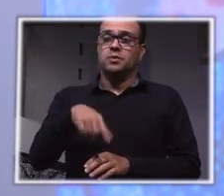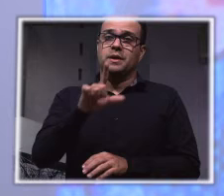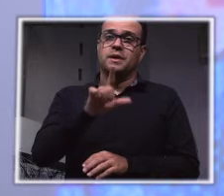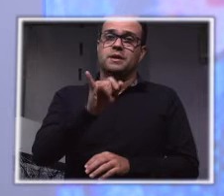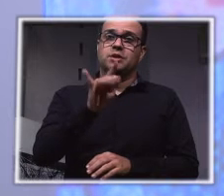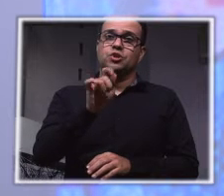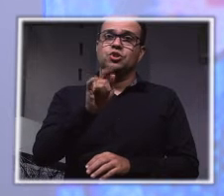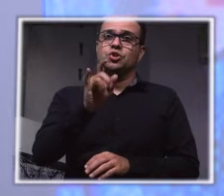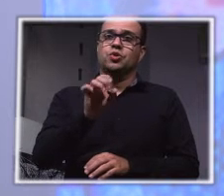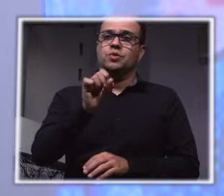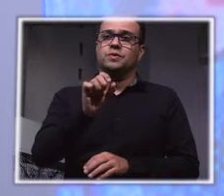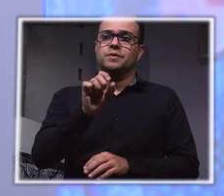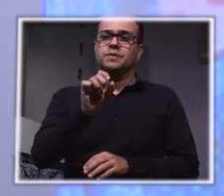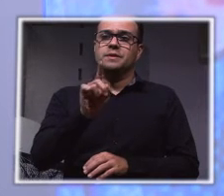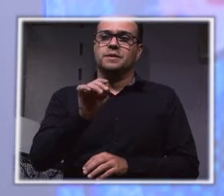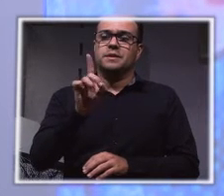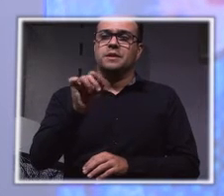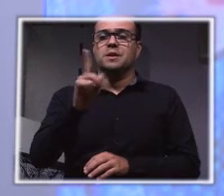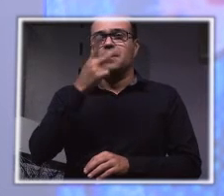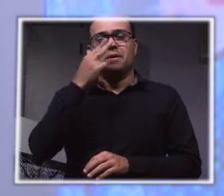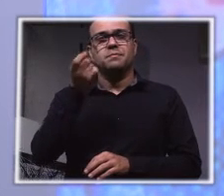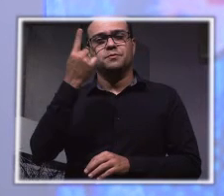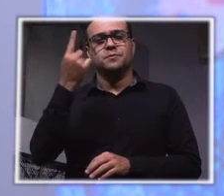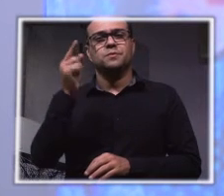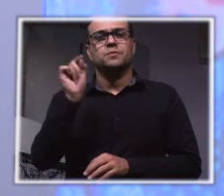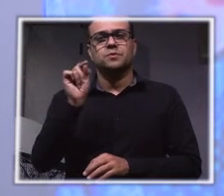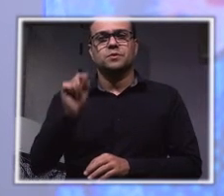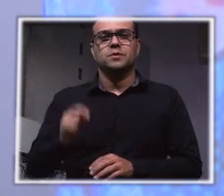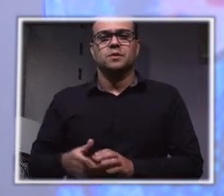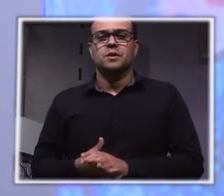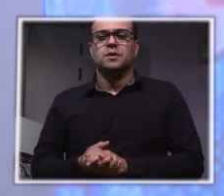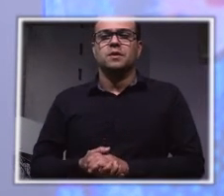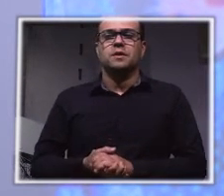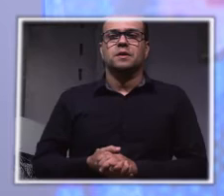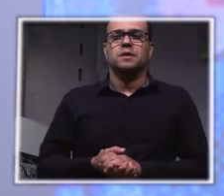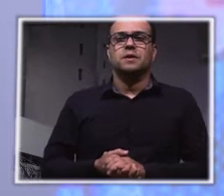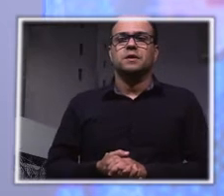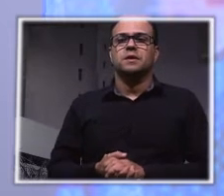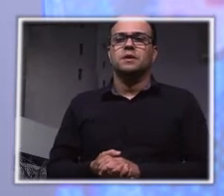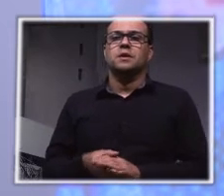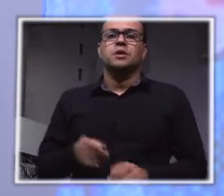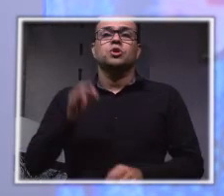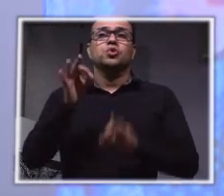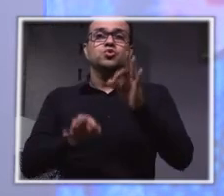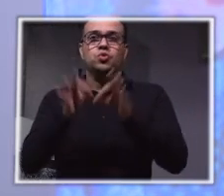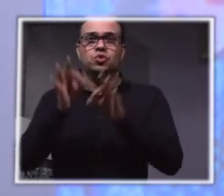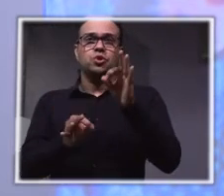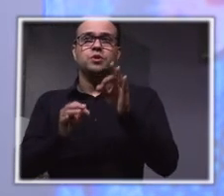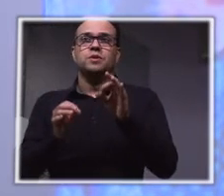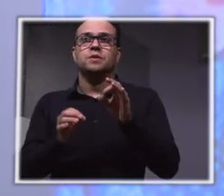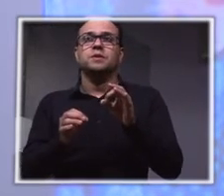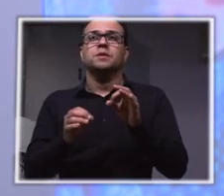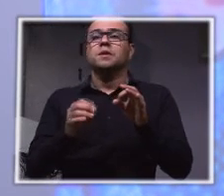pode nos dar uma falsa impressão de que a nossa justiça está